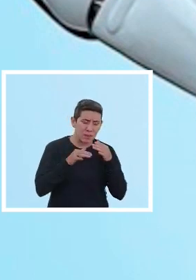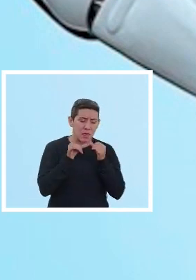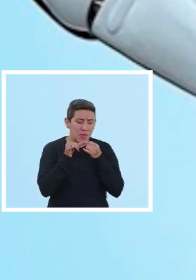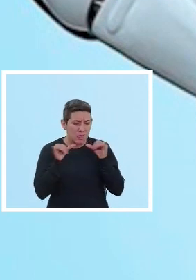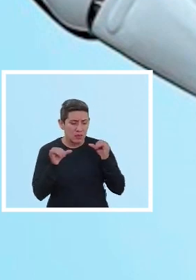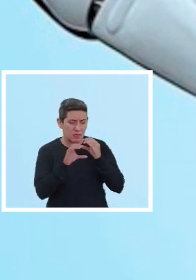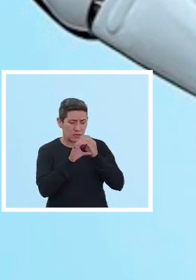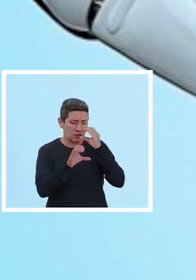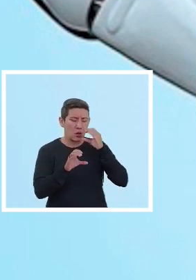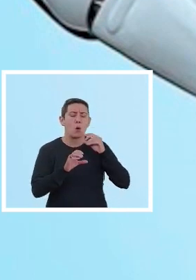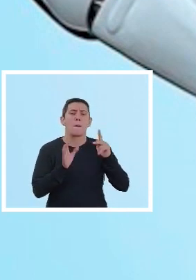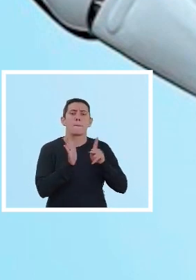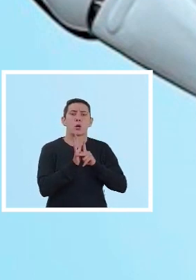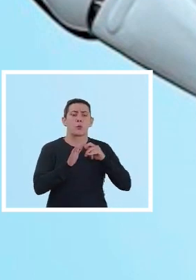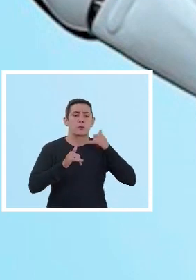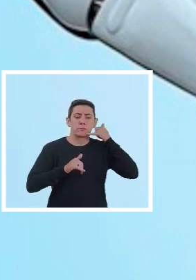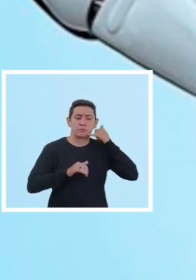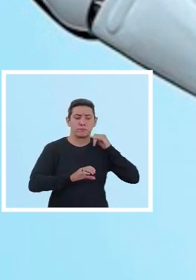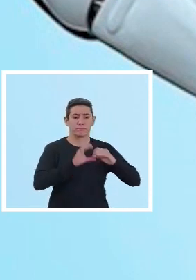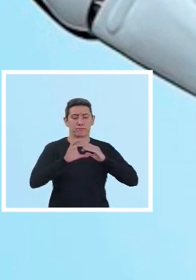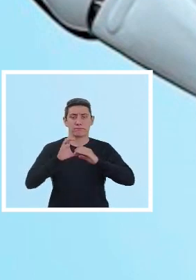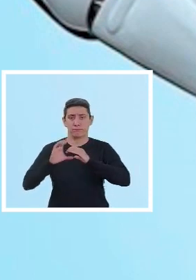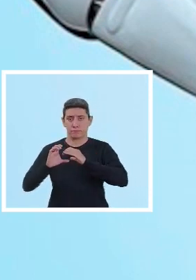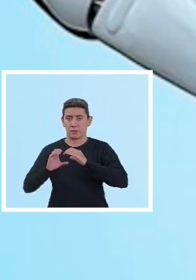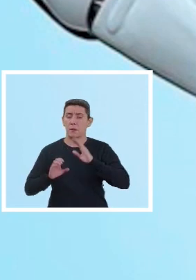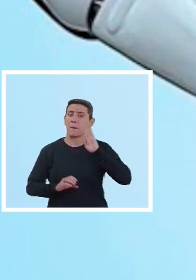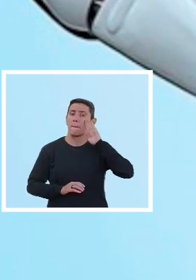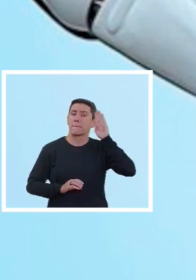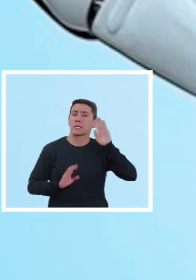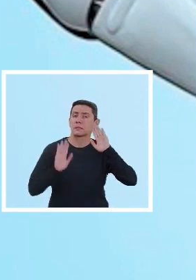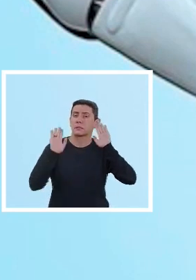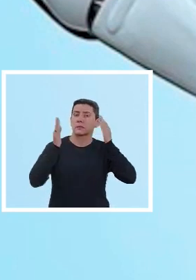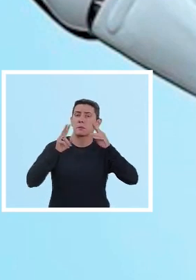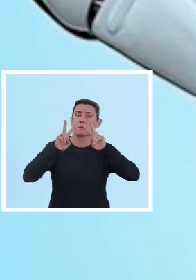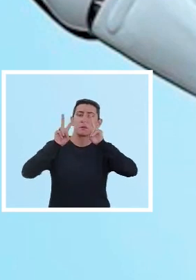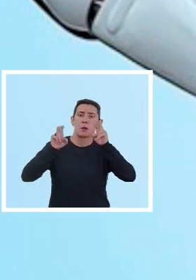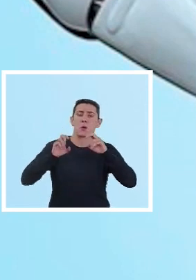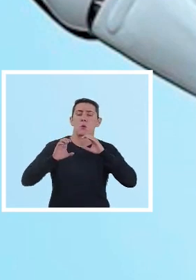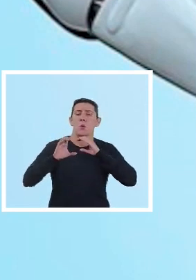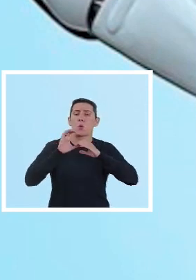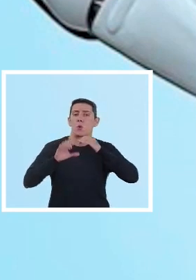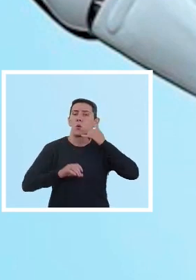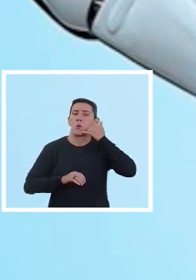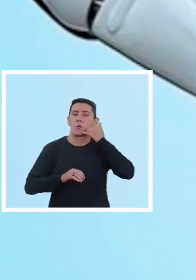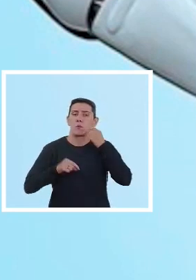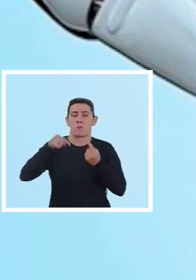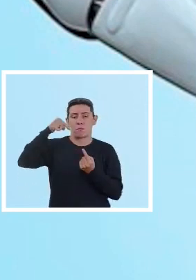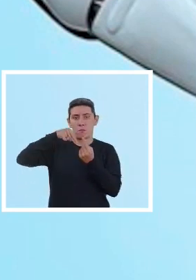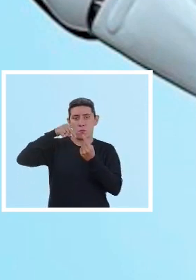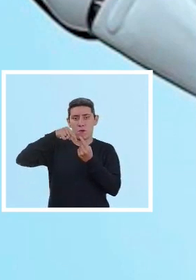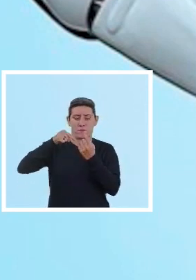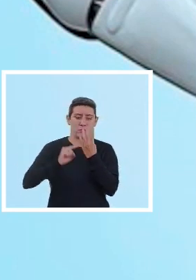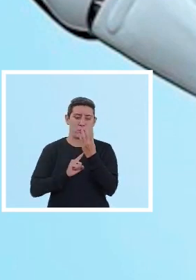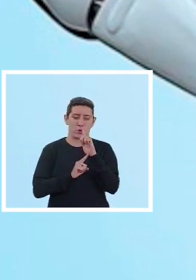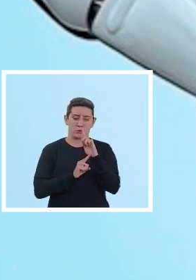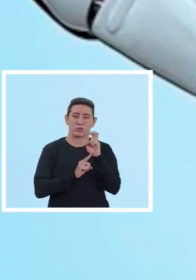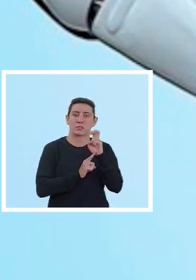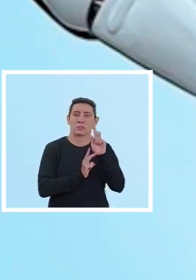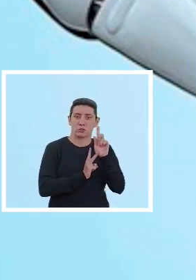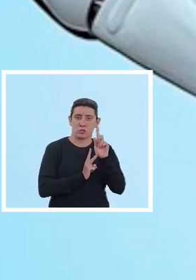telecomunicações atuando Principalmente nos seguintes temas comunicações móveis em redes 4 e 5 G